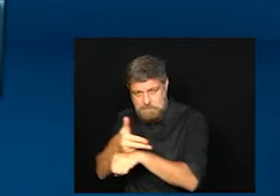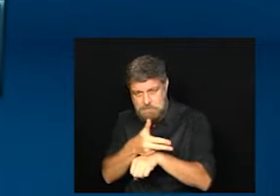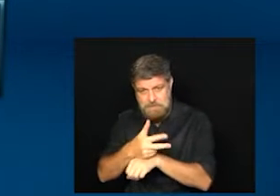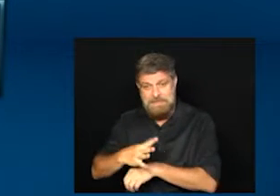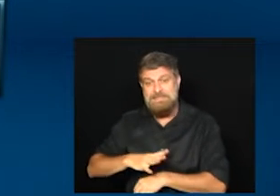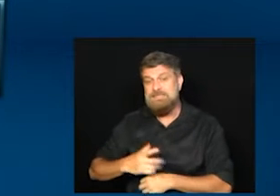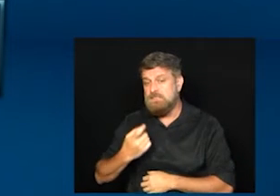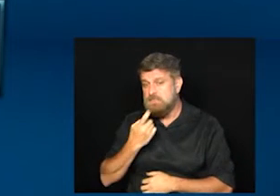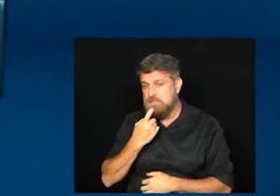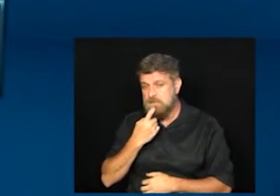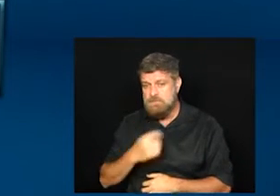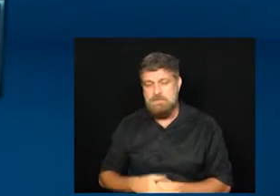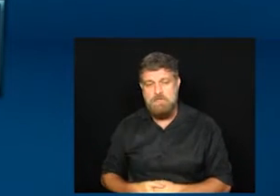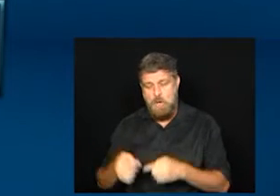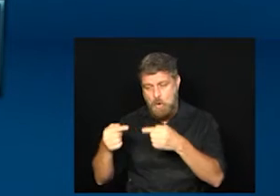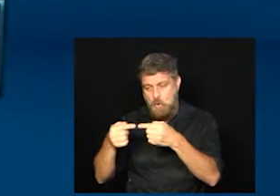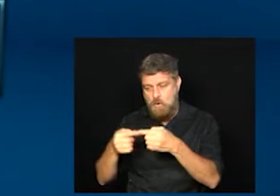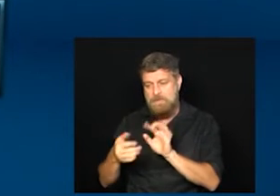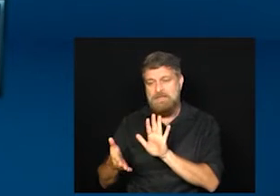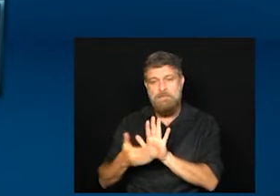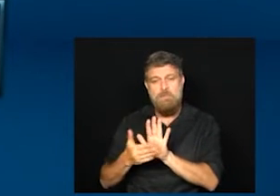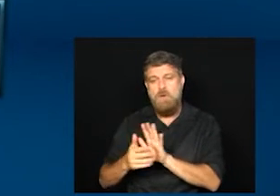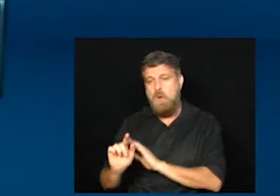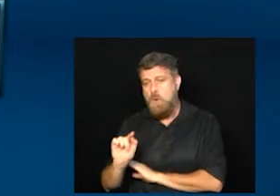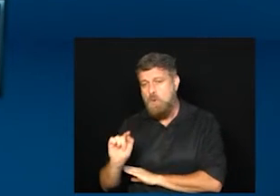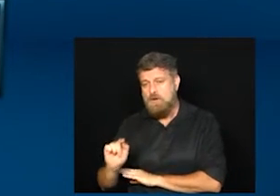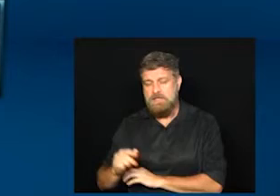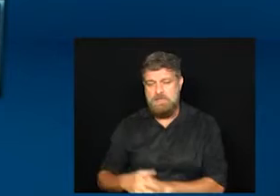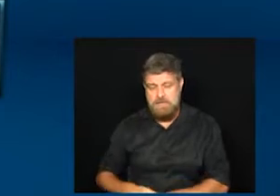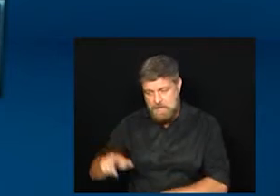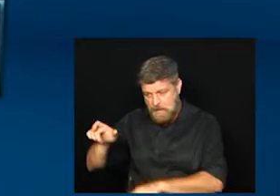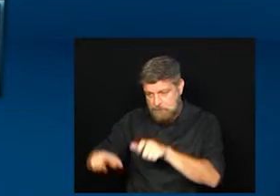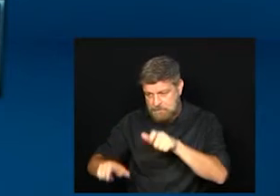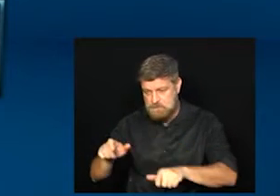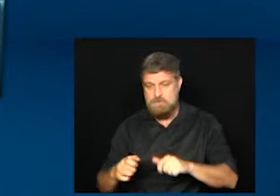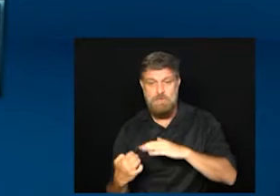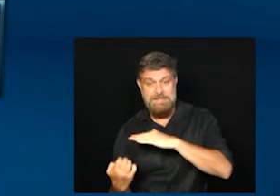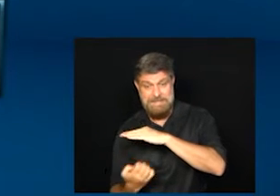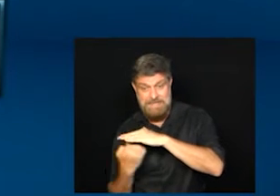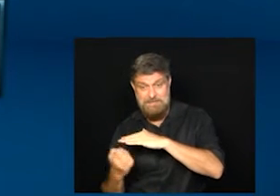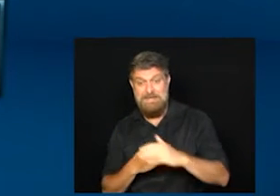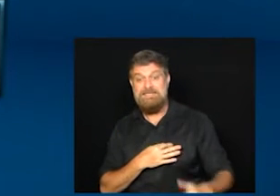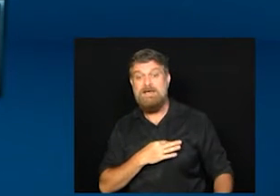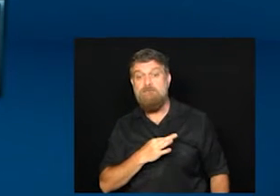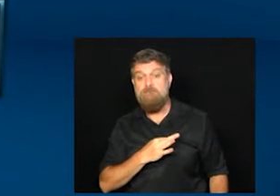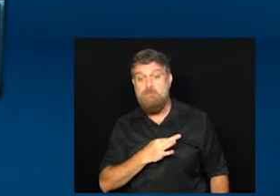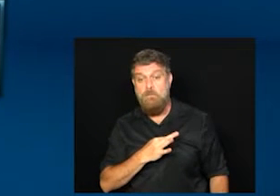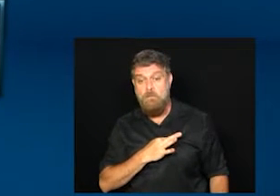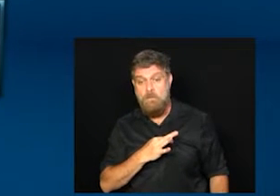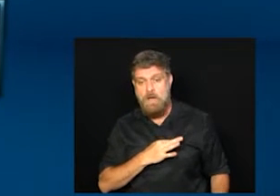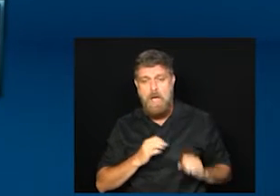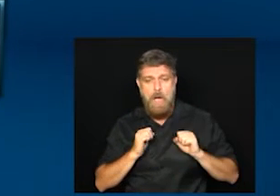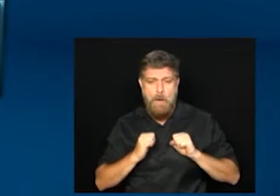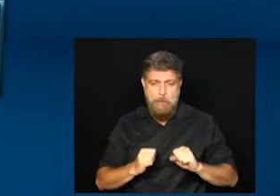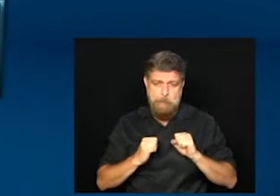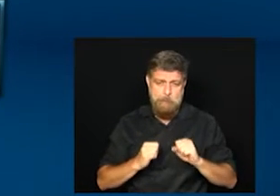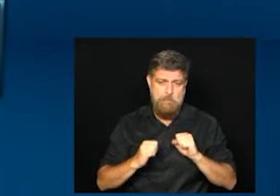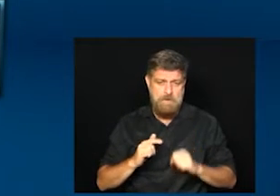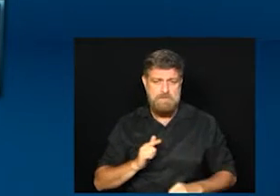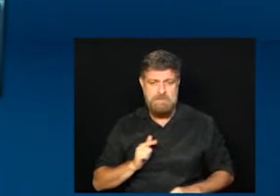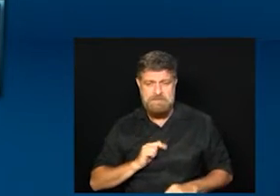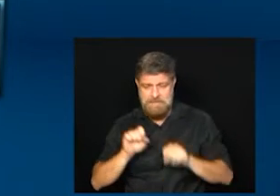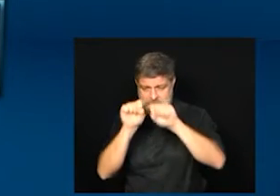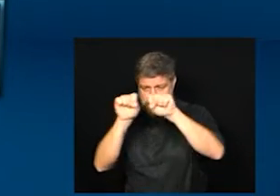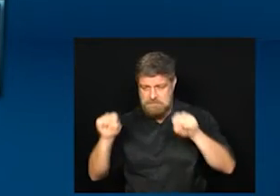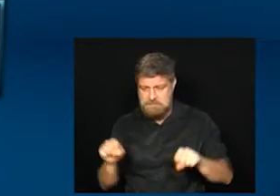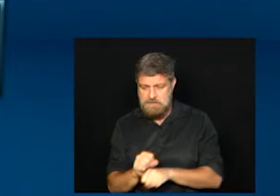de Campinas. De acordo com a proposta, munícipes e empresas voluntariamente poderão disponibilizar o seu sistema